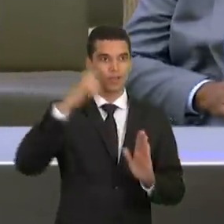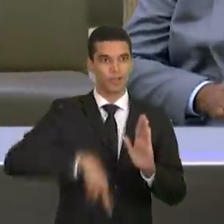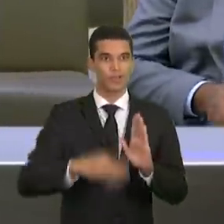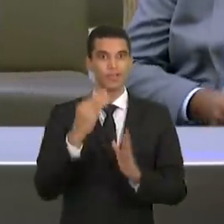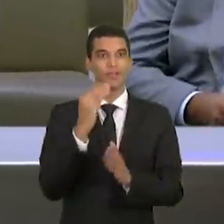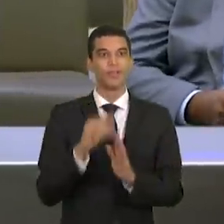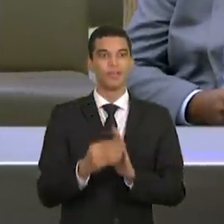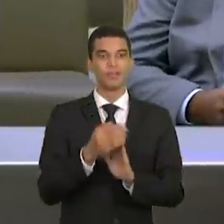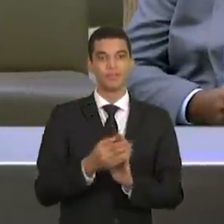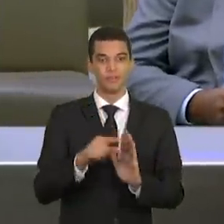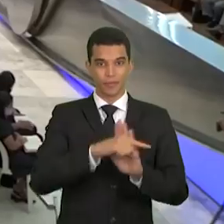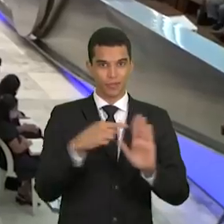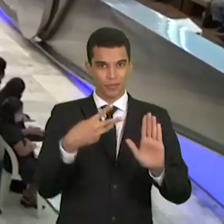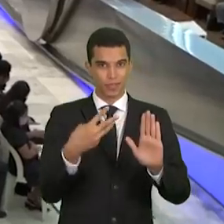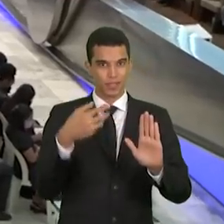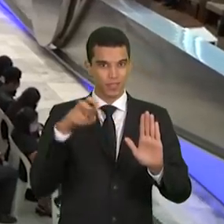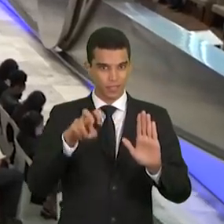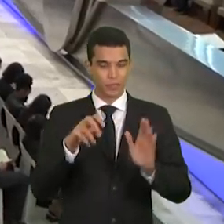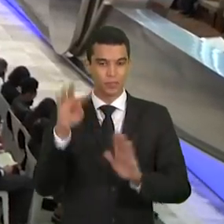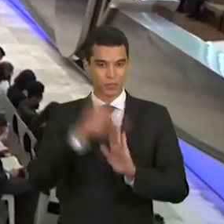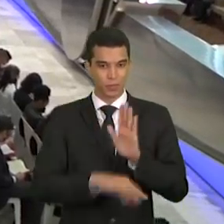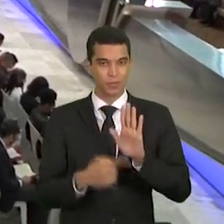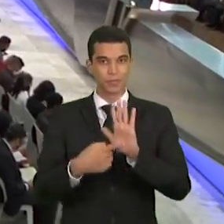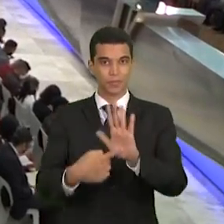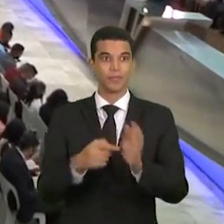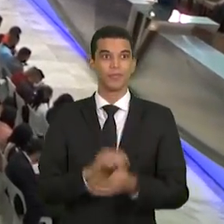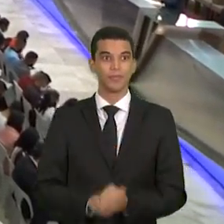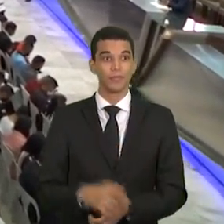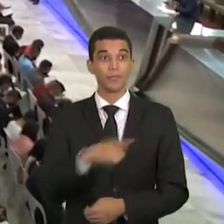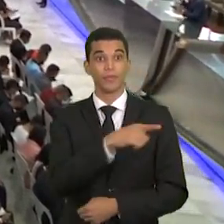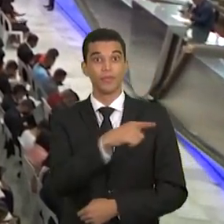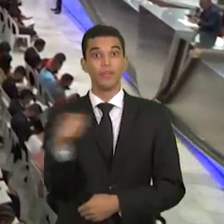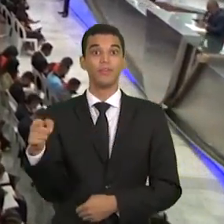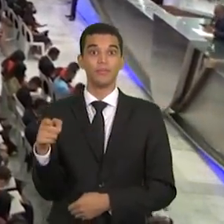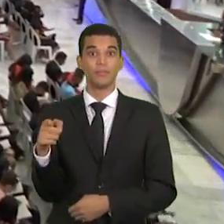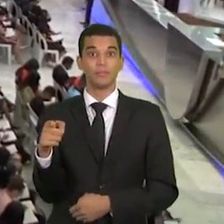vamos. Vigiai, pois.